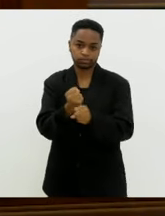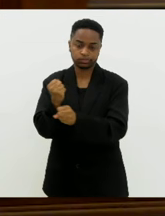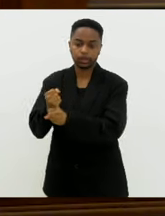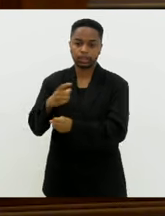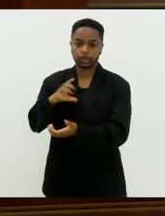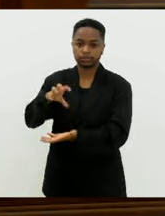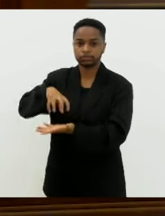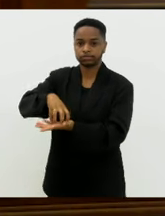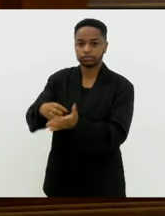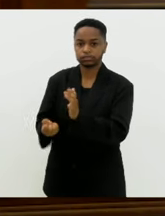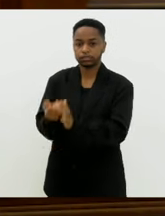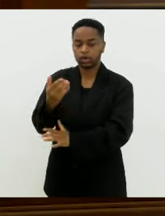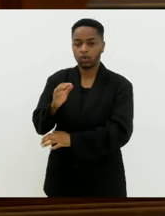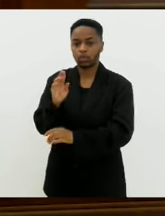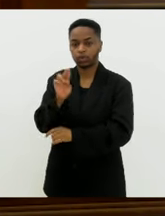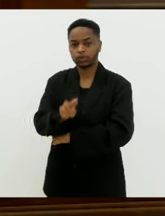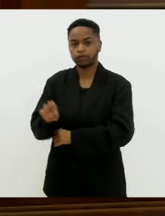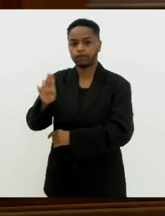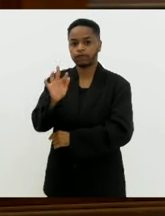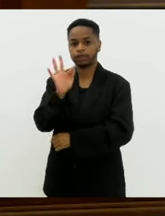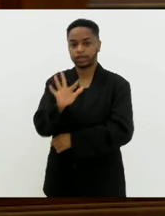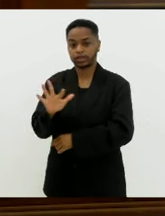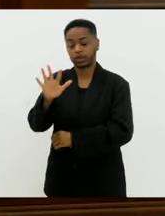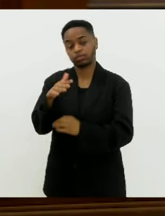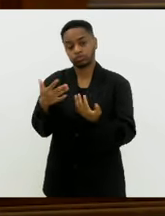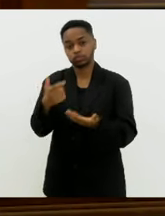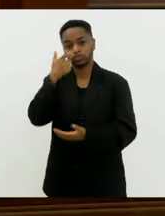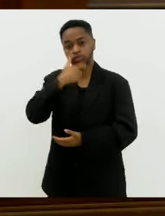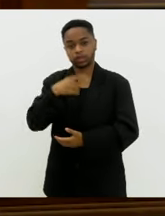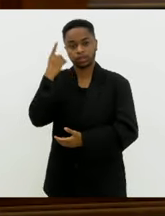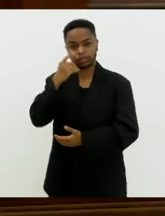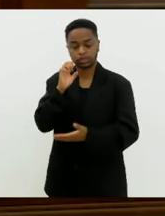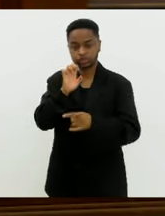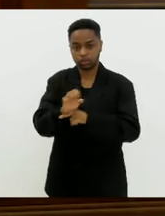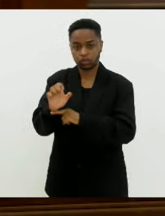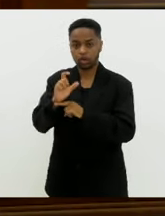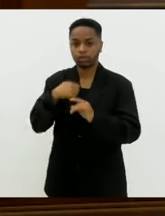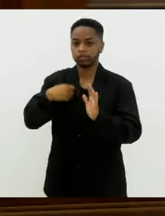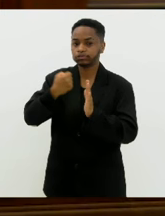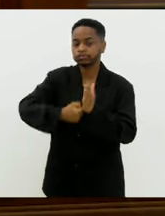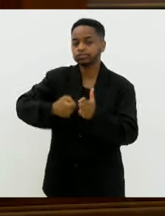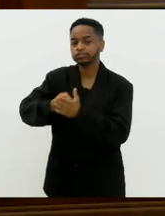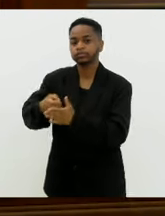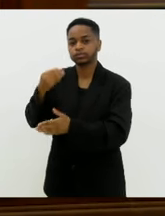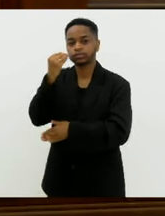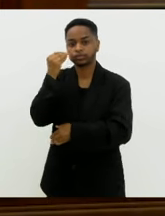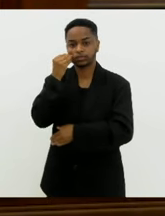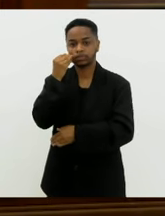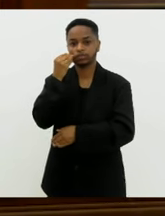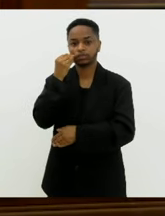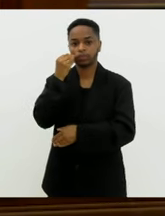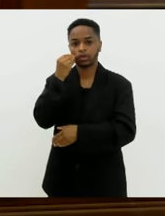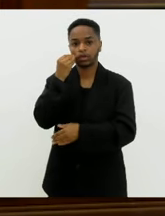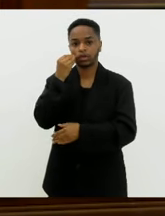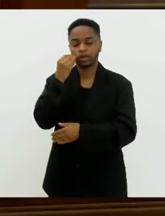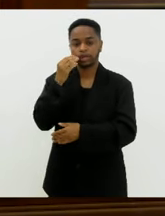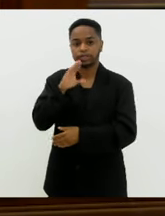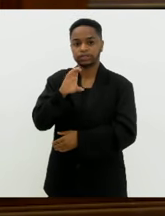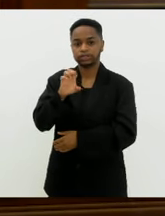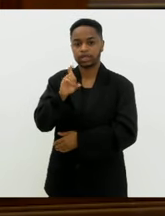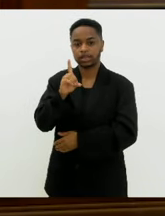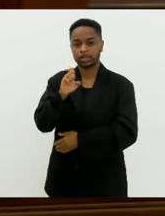universidade federal. Como deputado estadual, eu tenho lutado muito para levar um campus do CEDERJ, que é